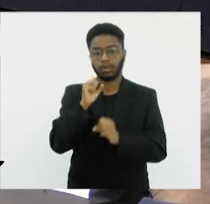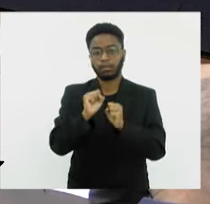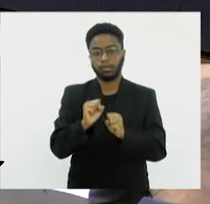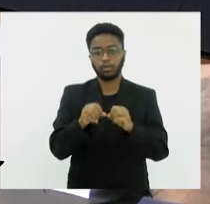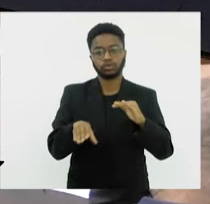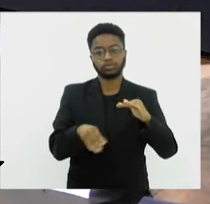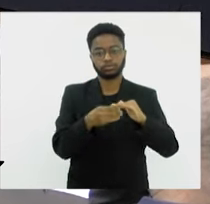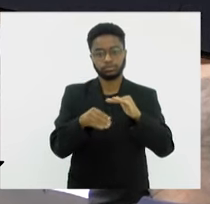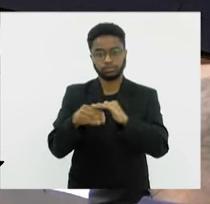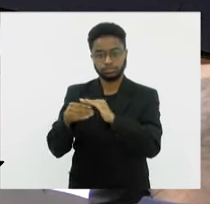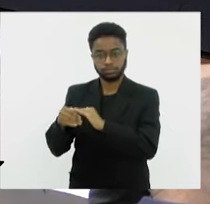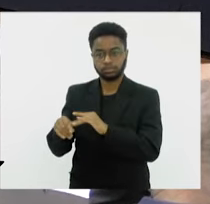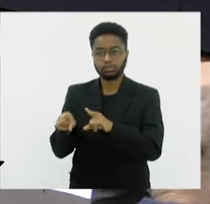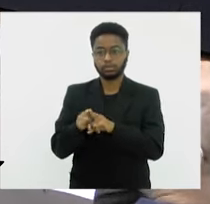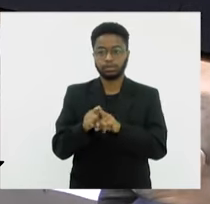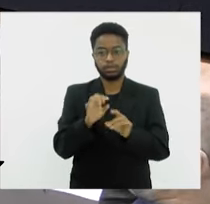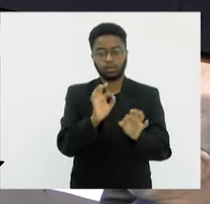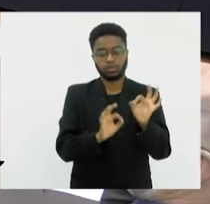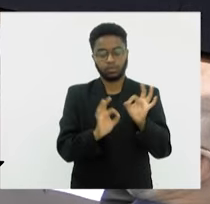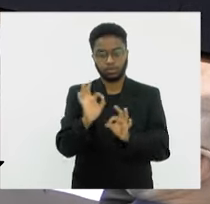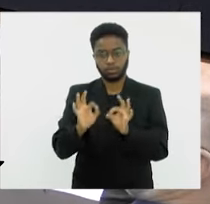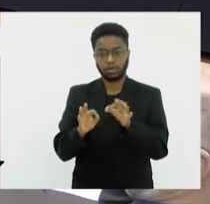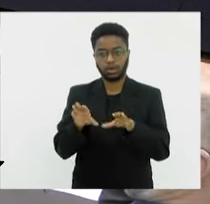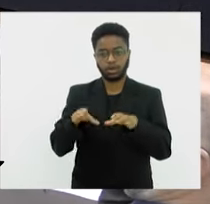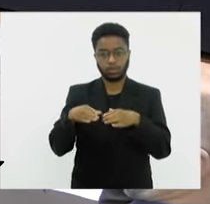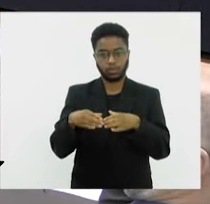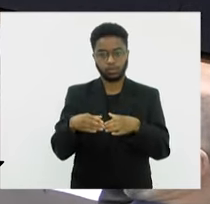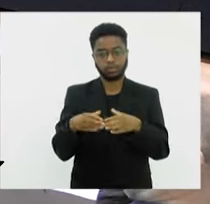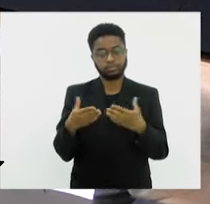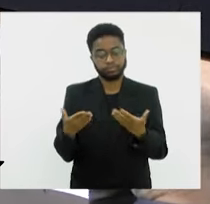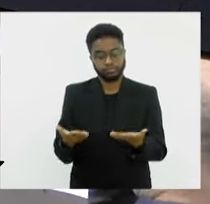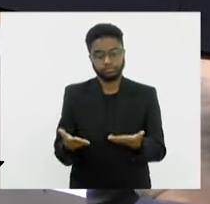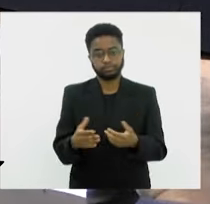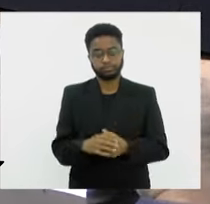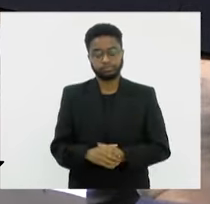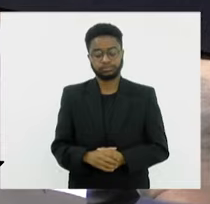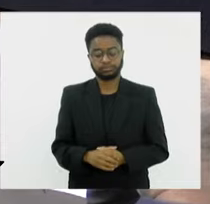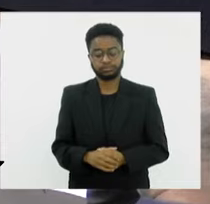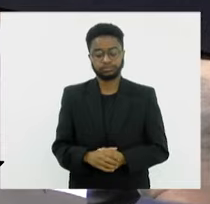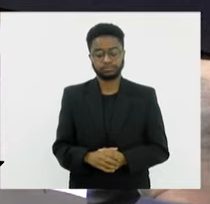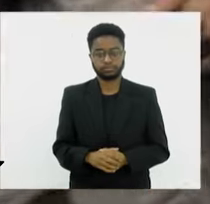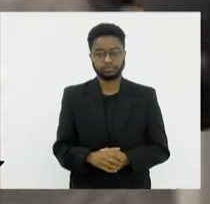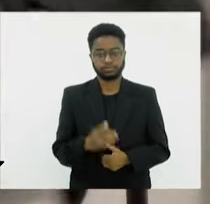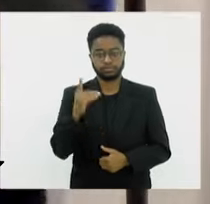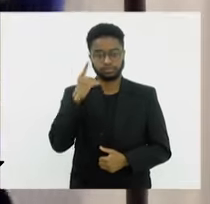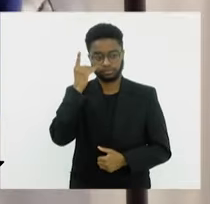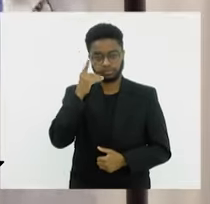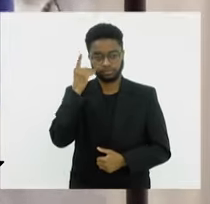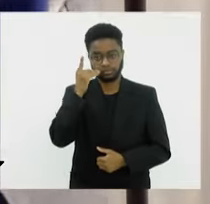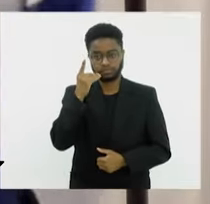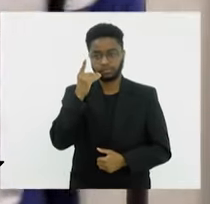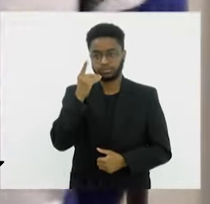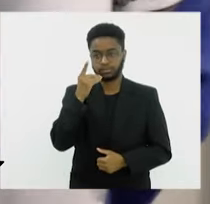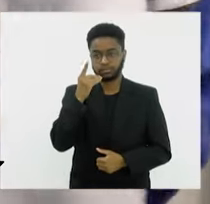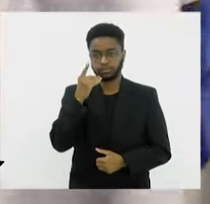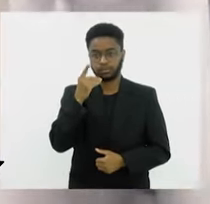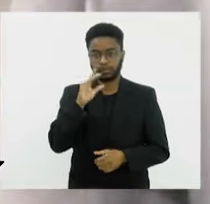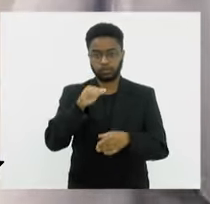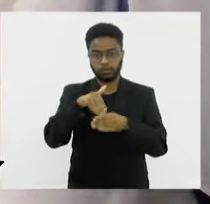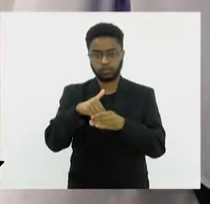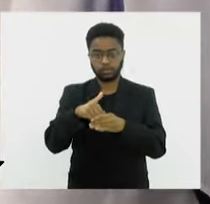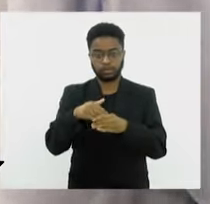acrescentar a composição dessa comissão, enfim. Perfeito. Deputado, a votação está